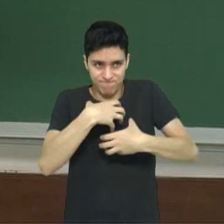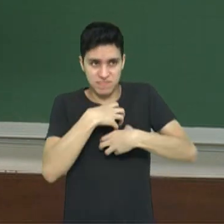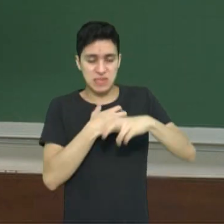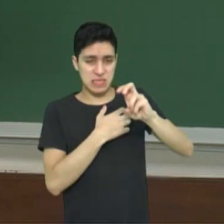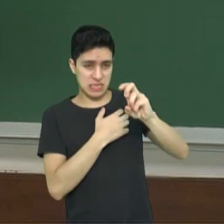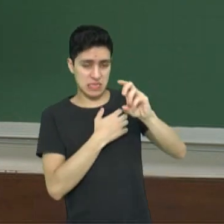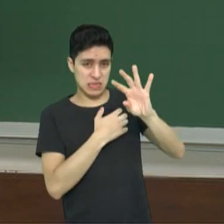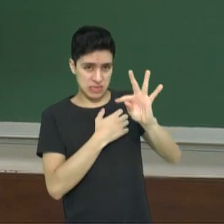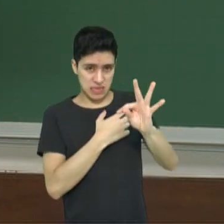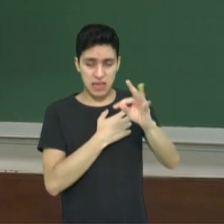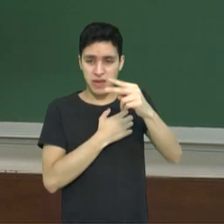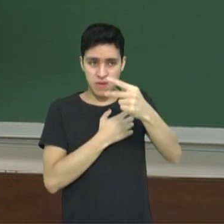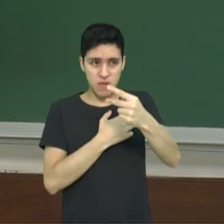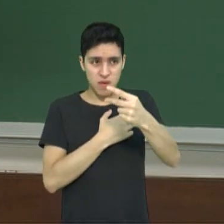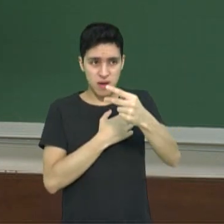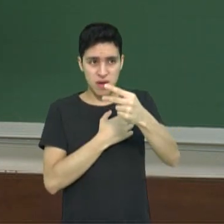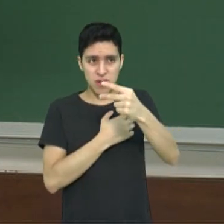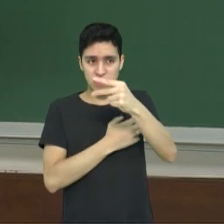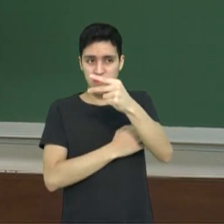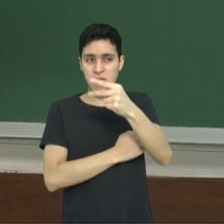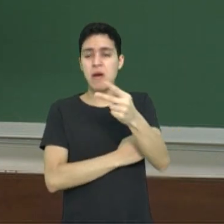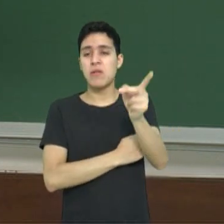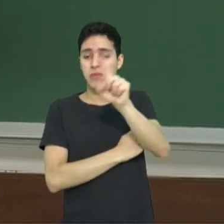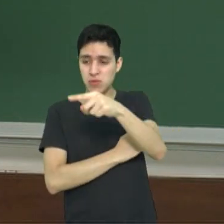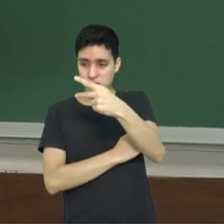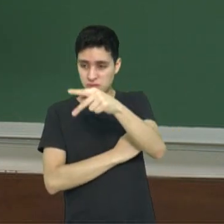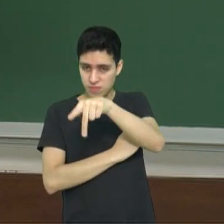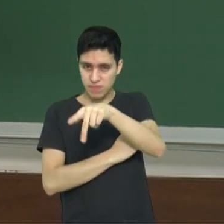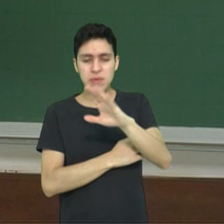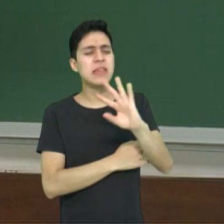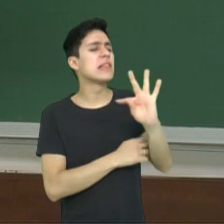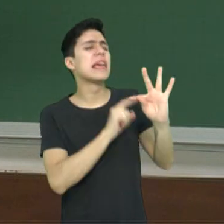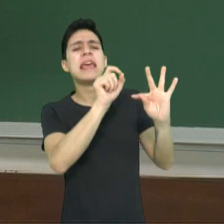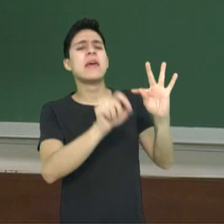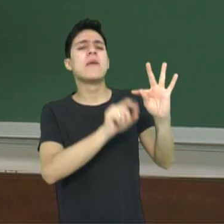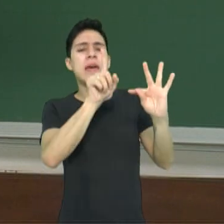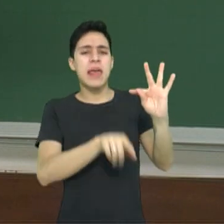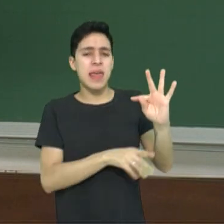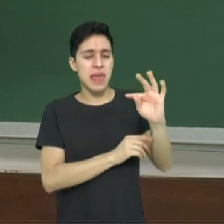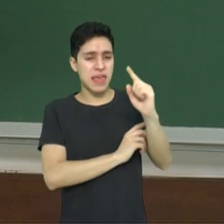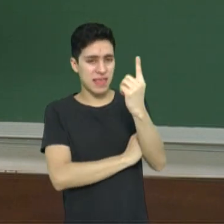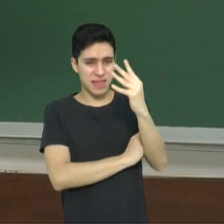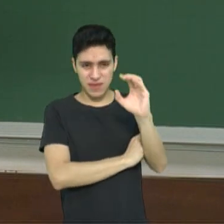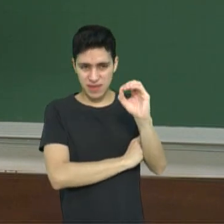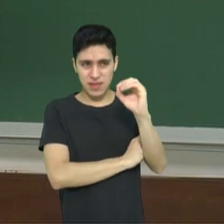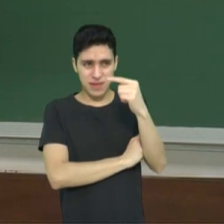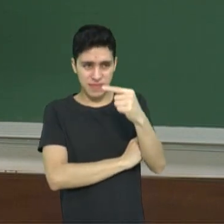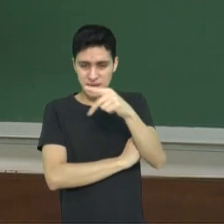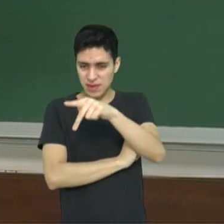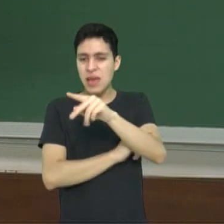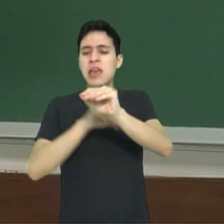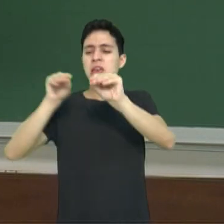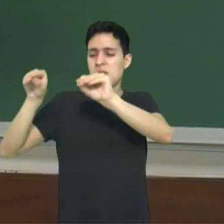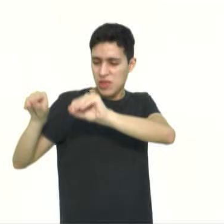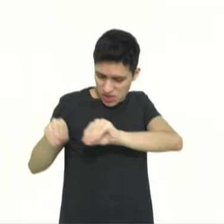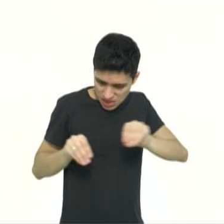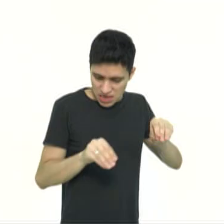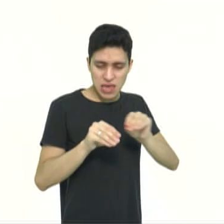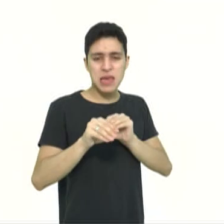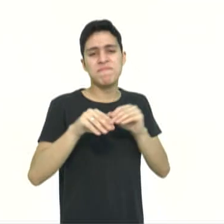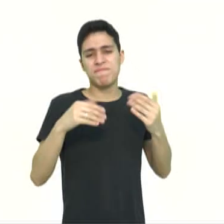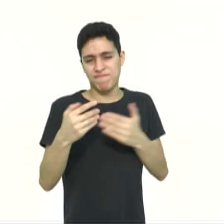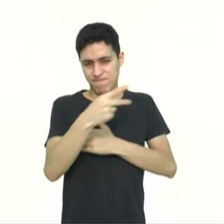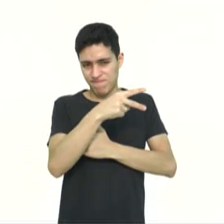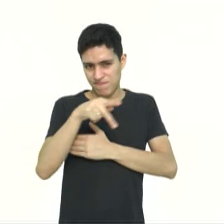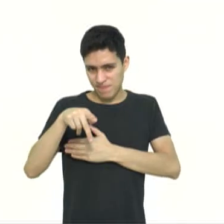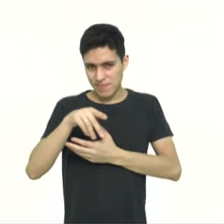5T igual a 2P. Então, 5 vezes o T. Quem é o T? 140 menos P. E copia o resto, igual a